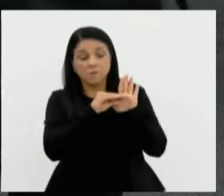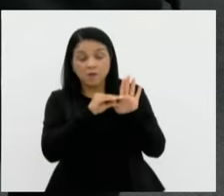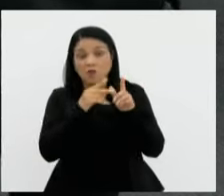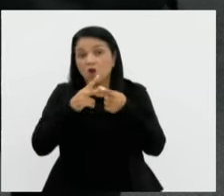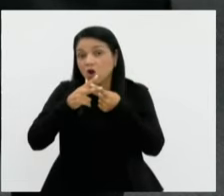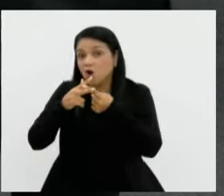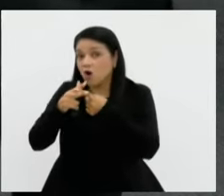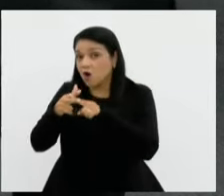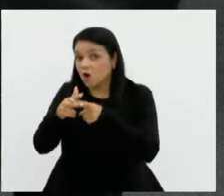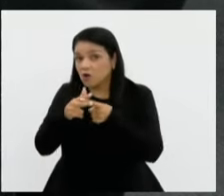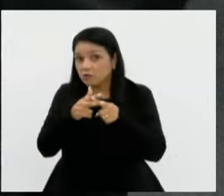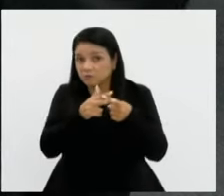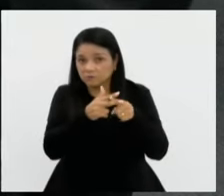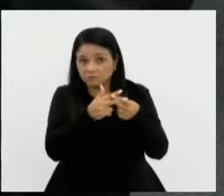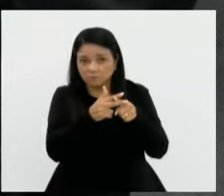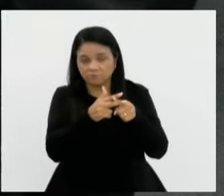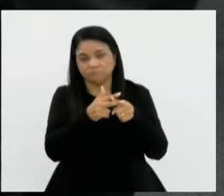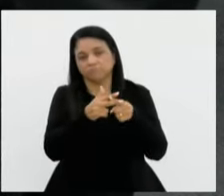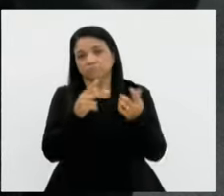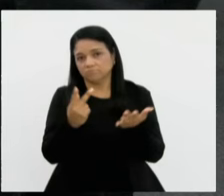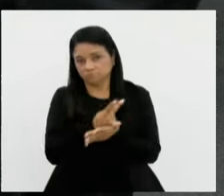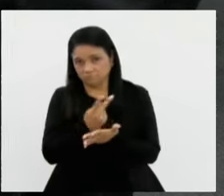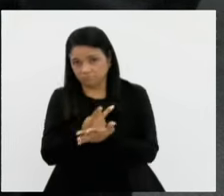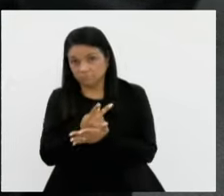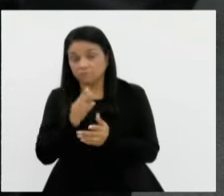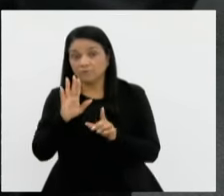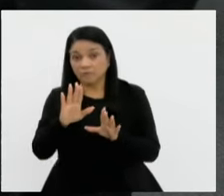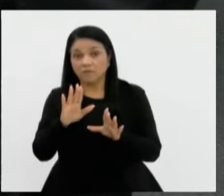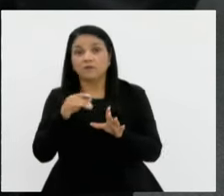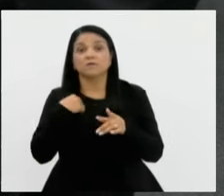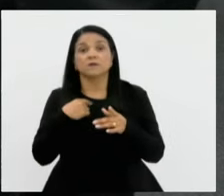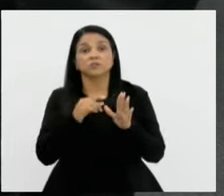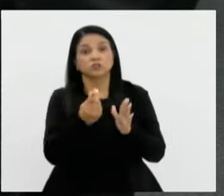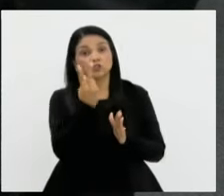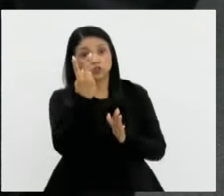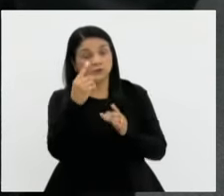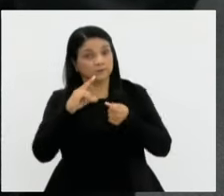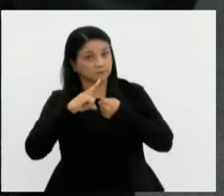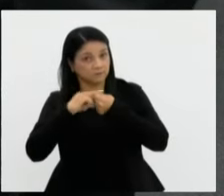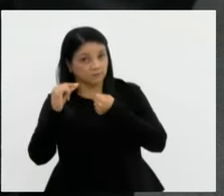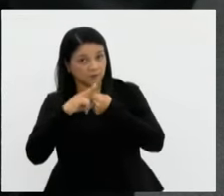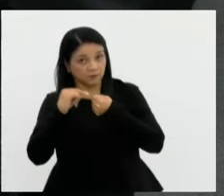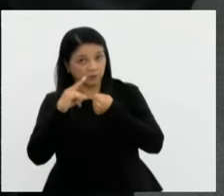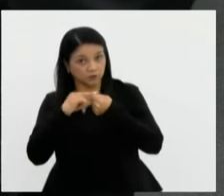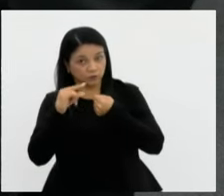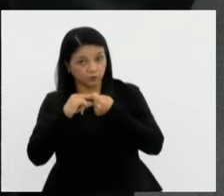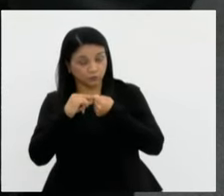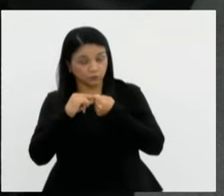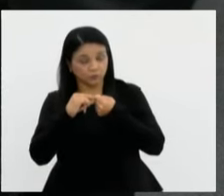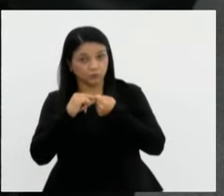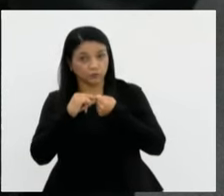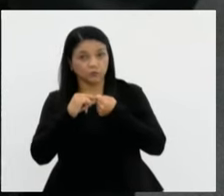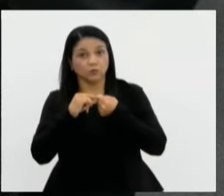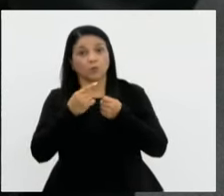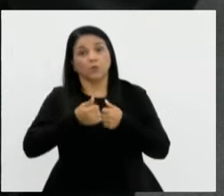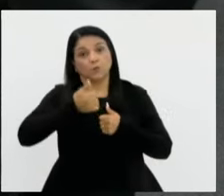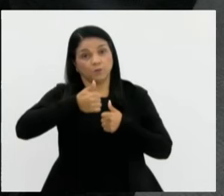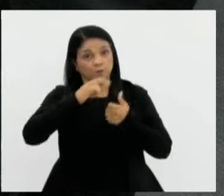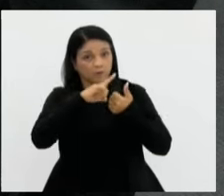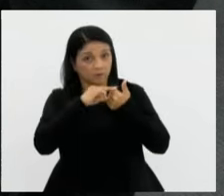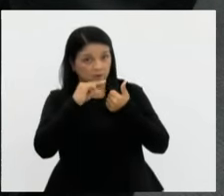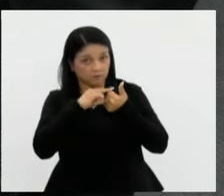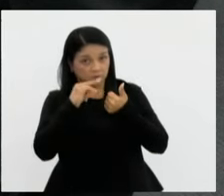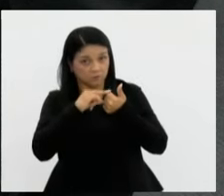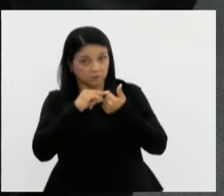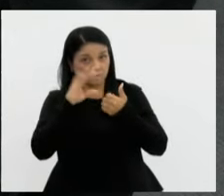material, mas num projeto de resolução que tem apenas 2 artigos, de forma binária e objetiva, no primeiro artigo, dizer se